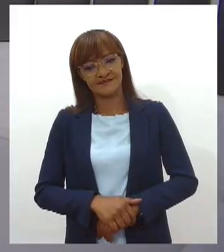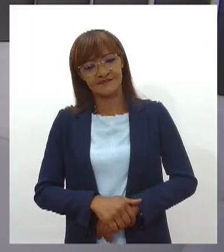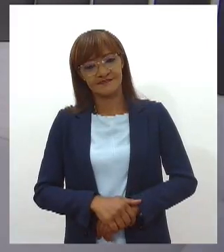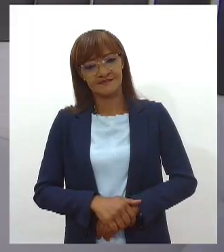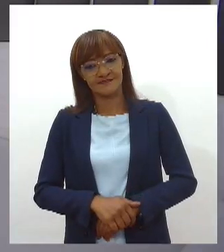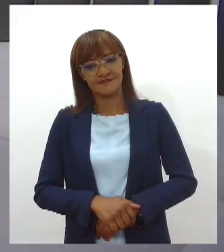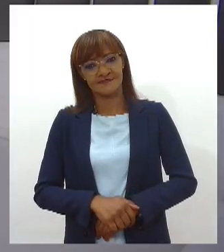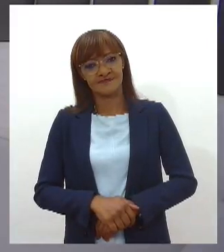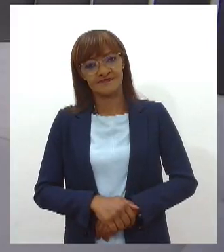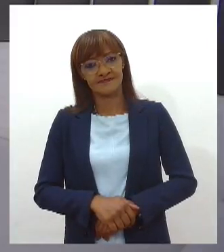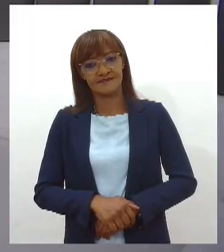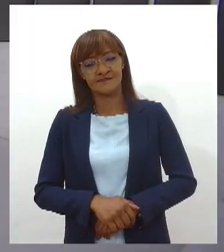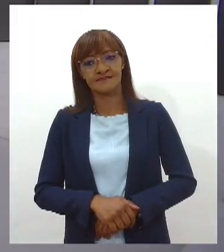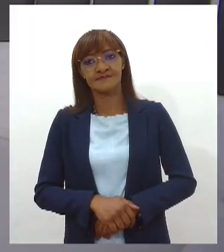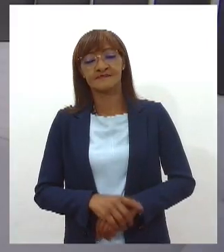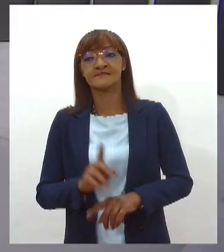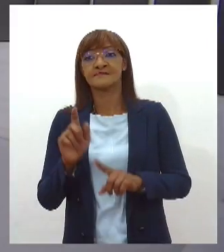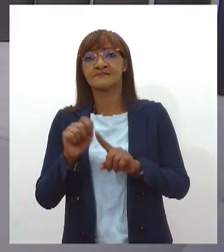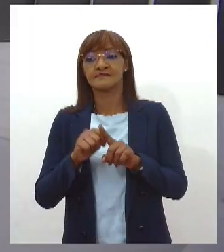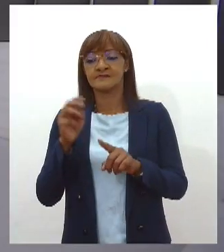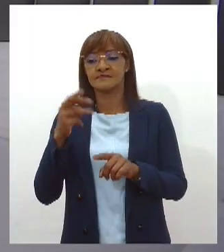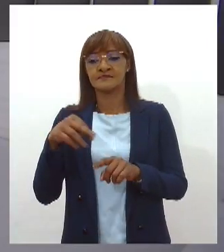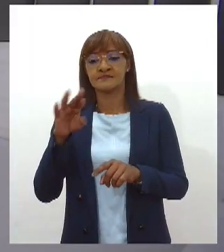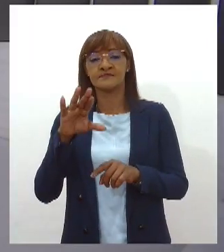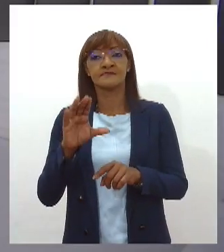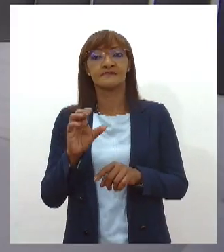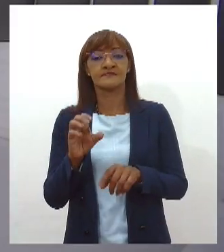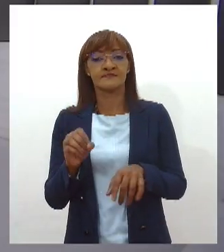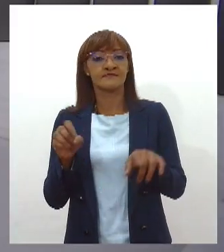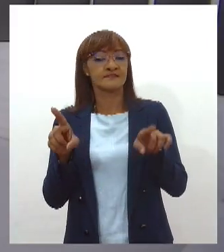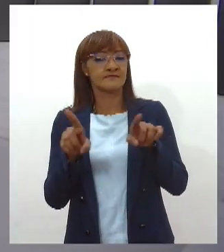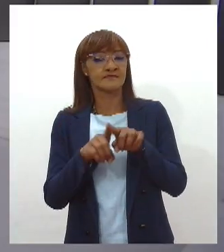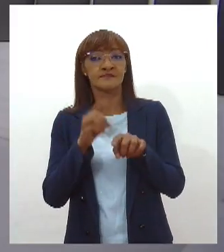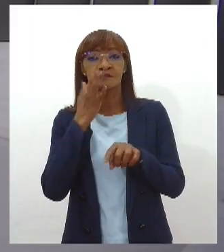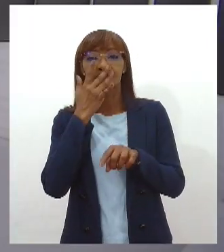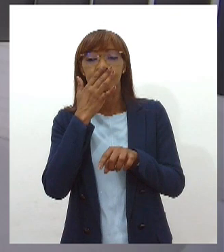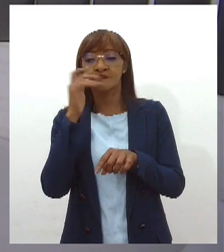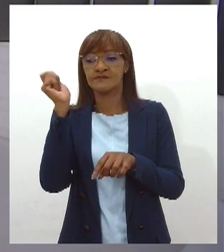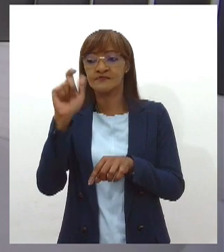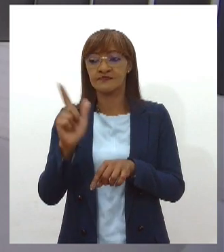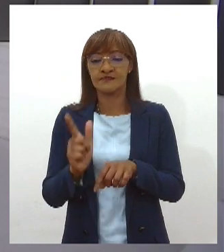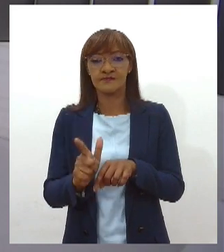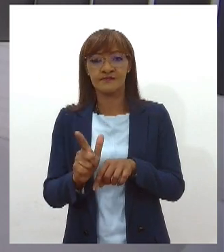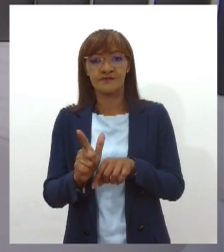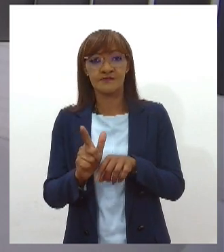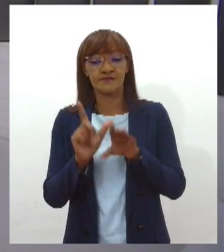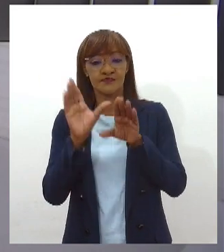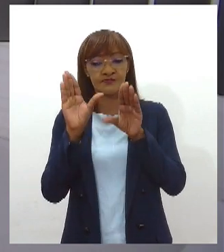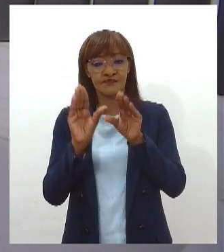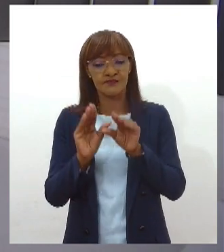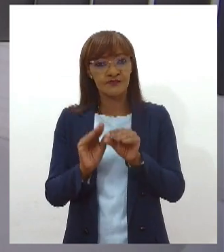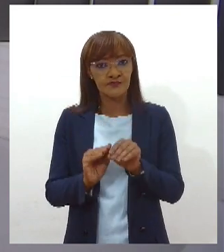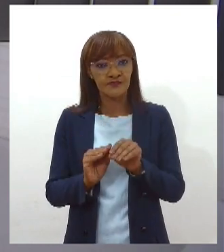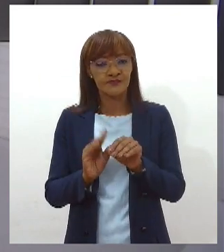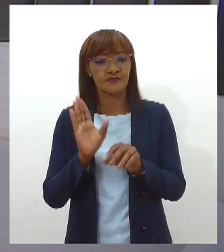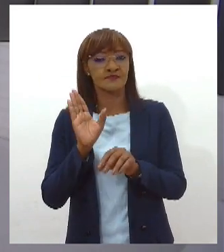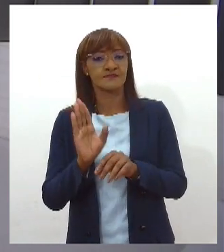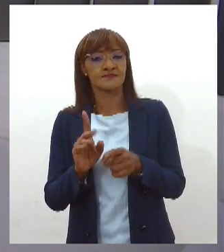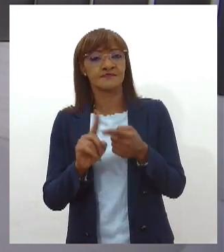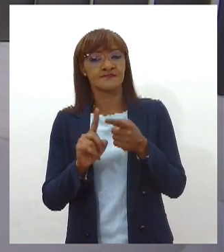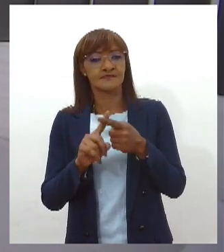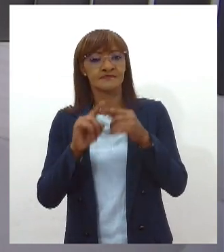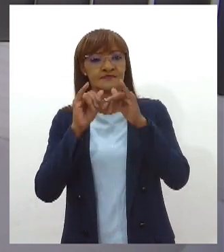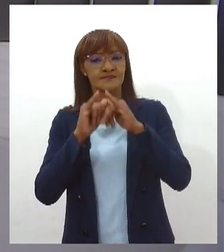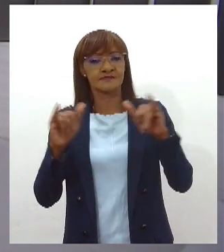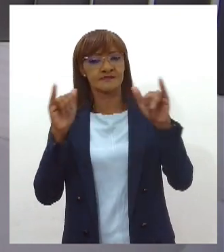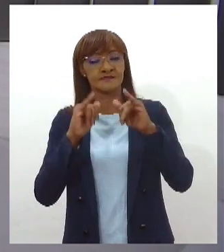O mês de março é conhecido pela cor azul marinho, uma campanha de conscientização de entidades médicas para alertar